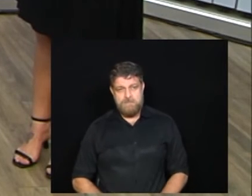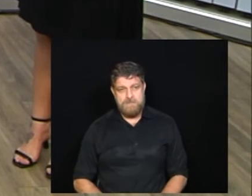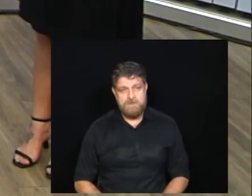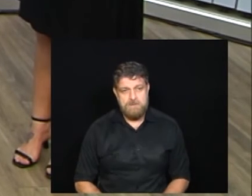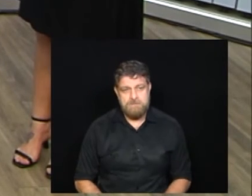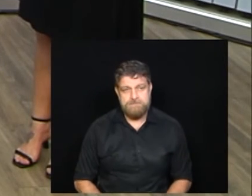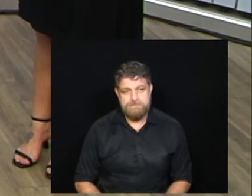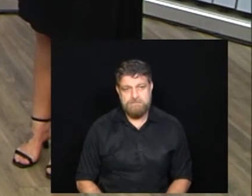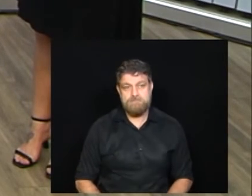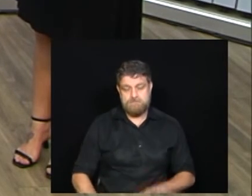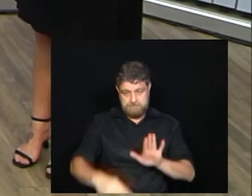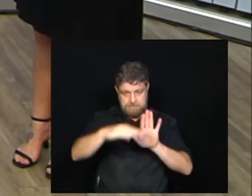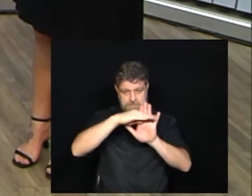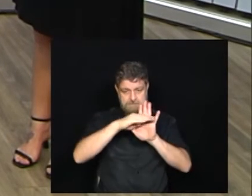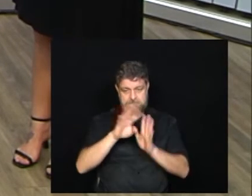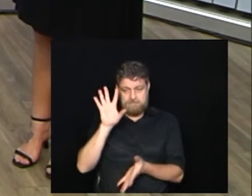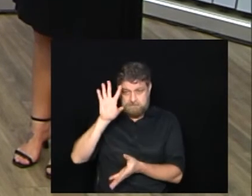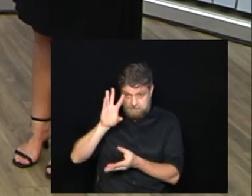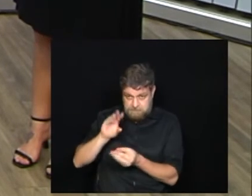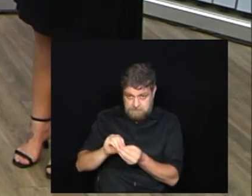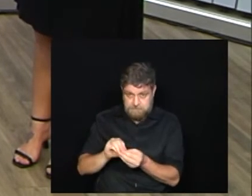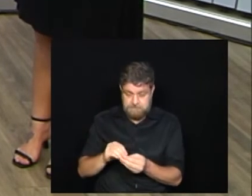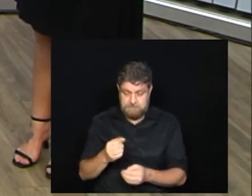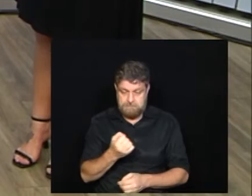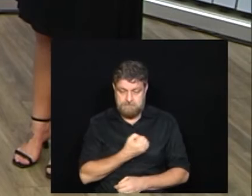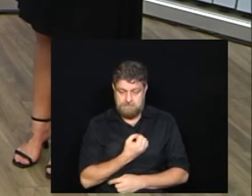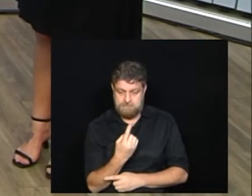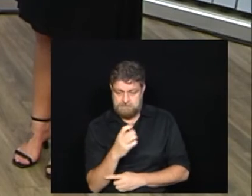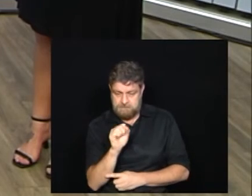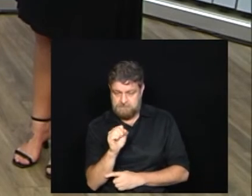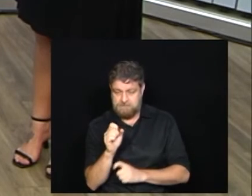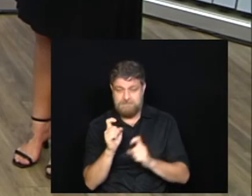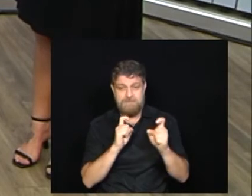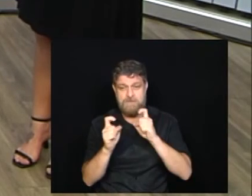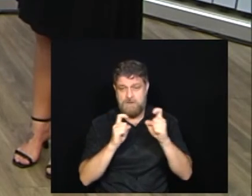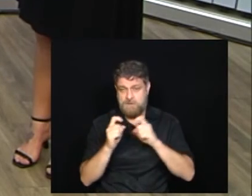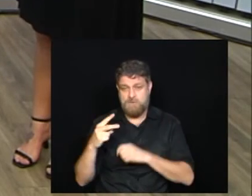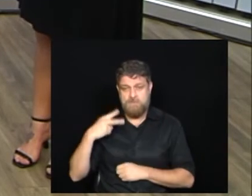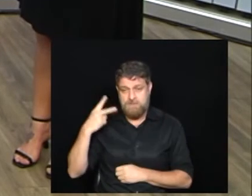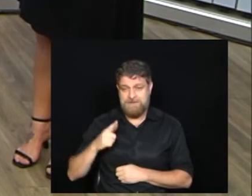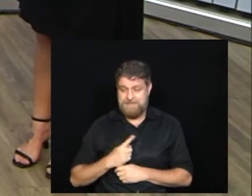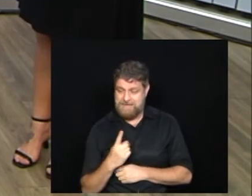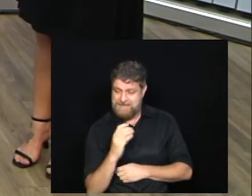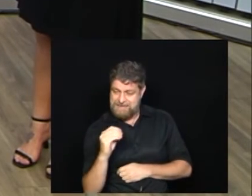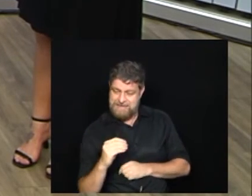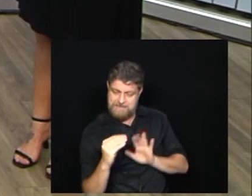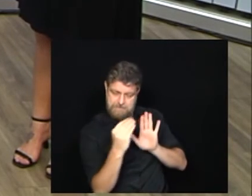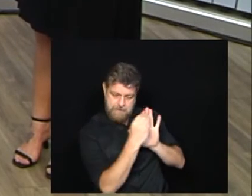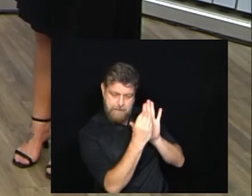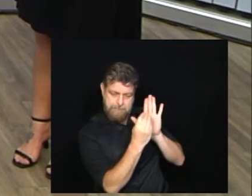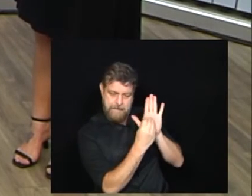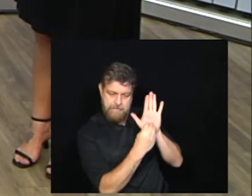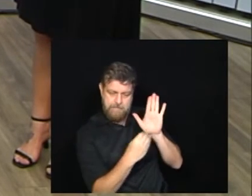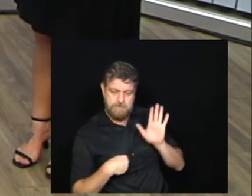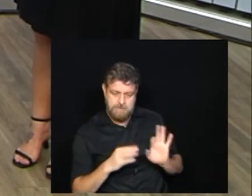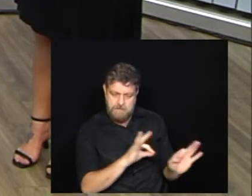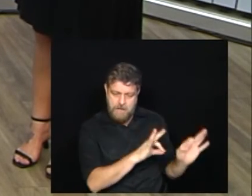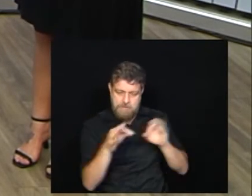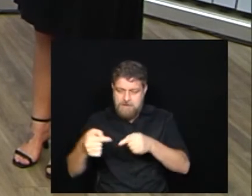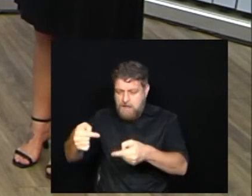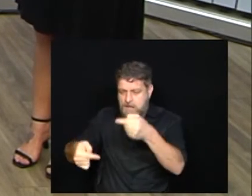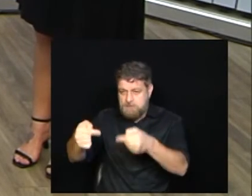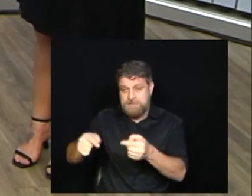Tá, então a pauta completa da 18ª reunião ordinária com os 10 projetos e a gente acompanha então todas as